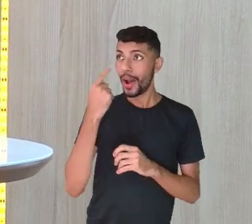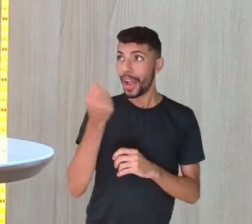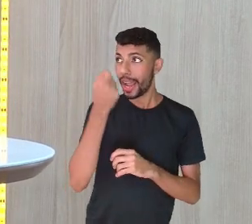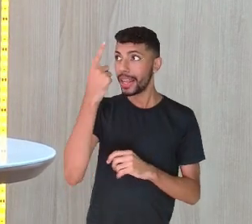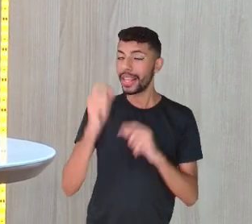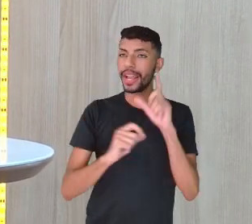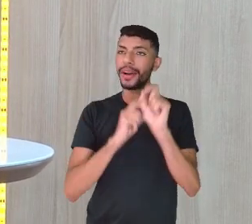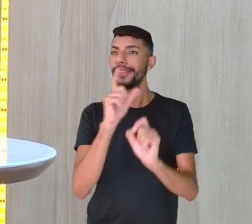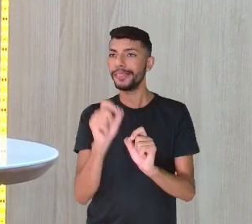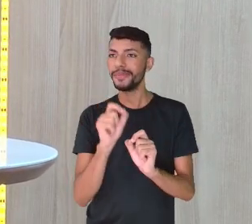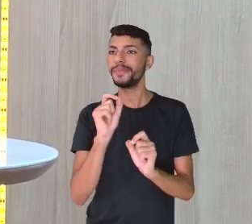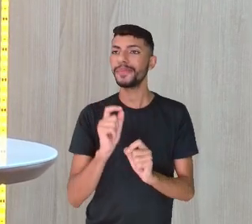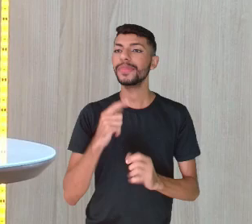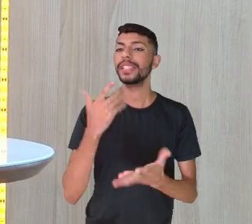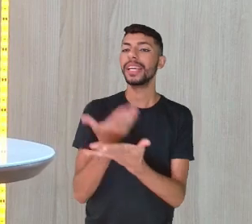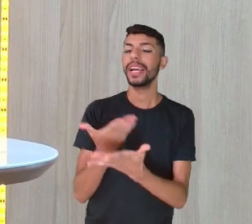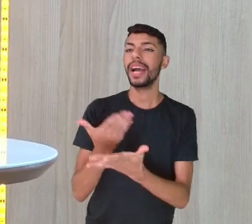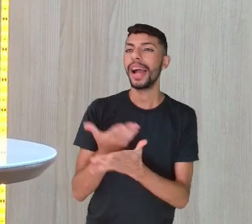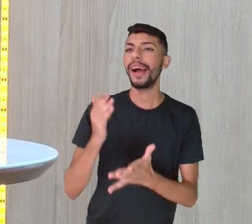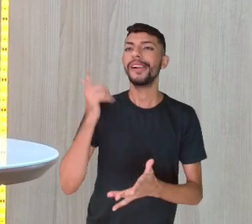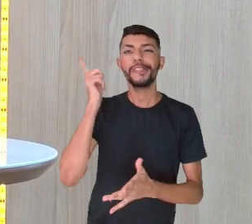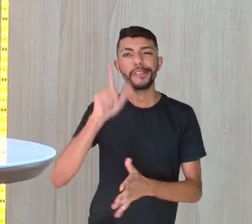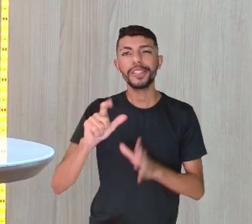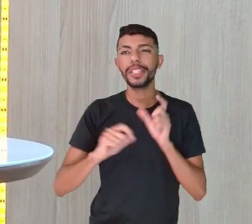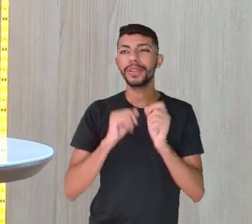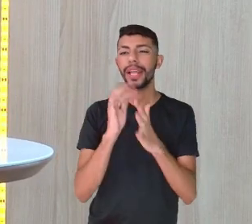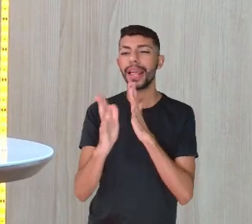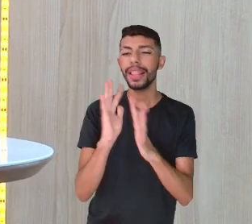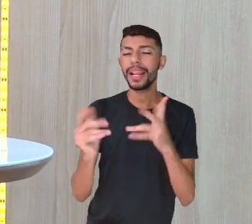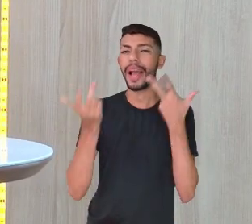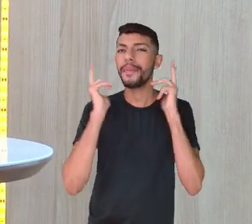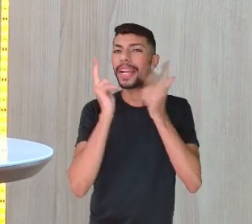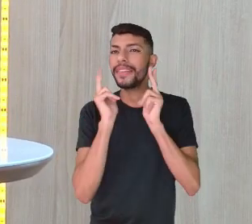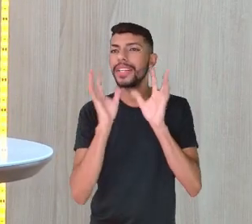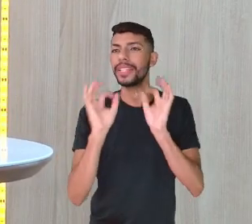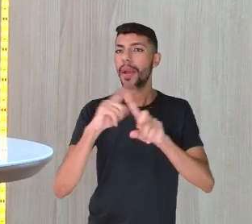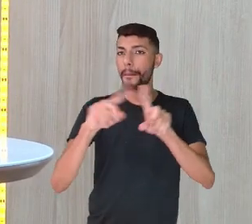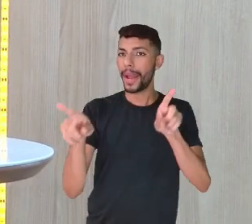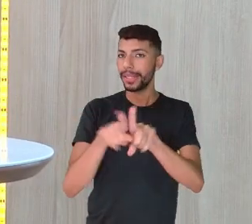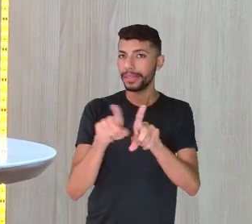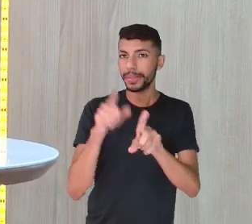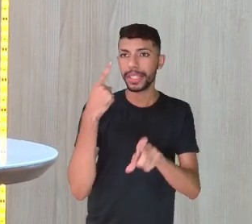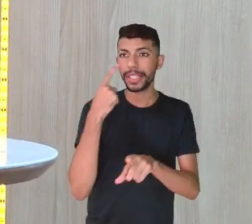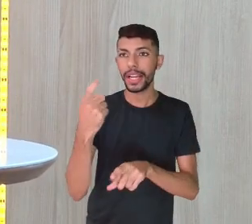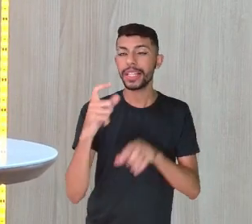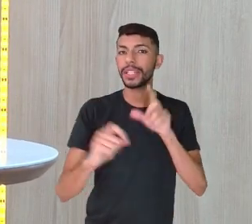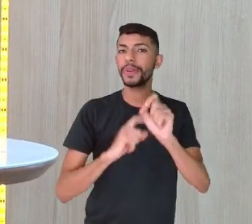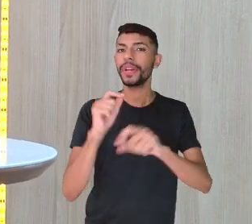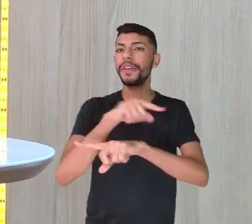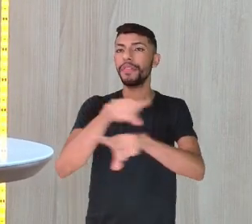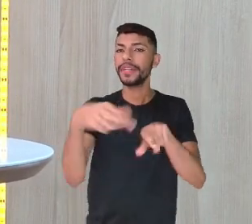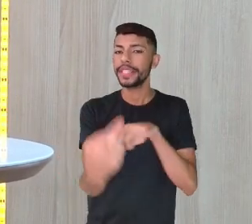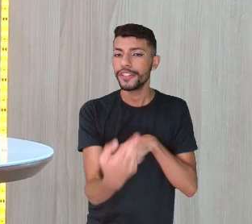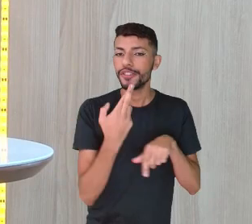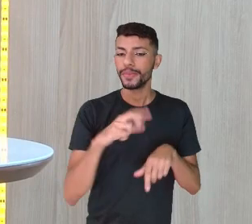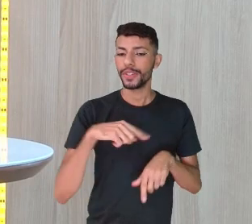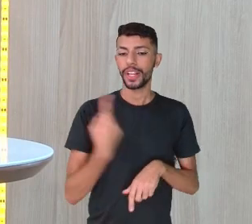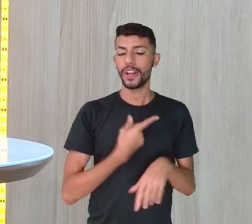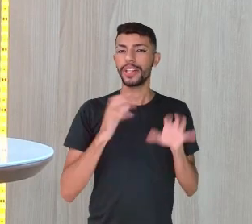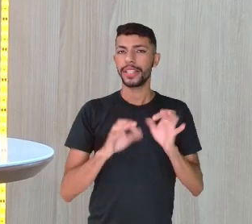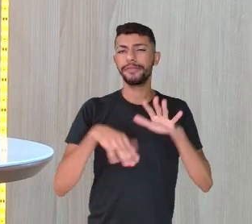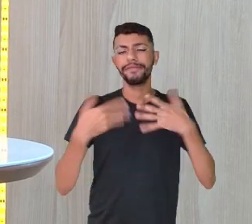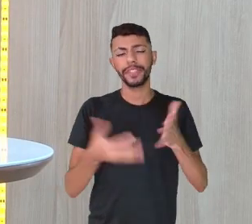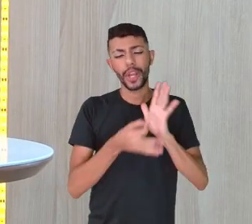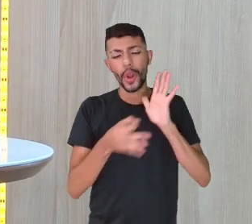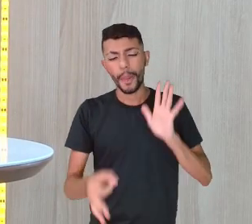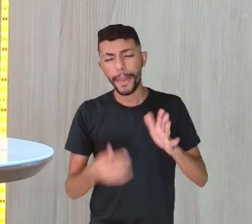é que a aula seja dinâmica, divertida, mas é interessante que vocês também nos deem um feedback. Então comenta,